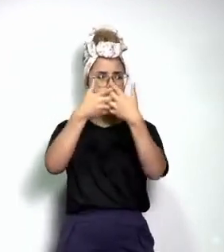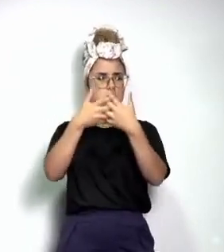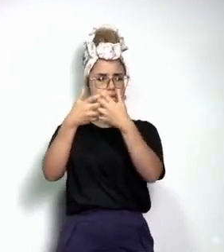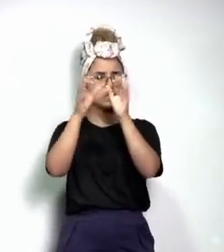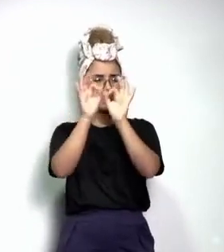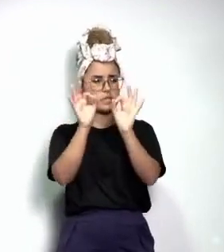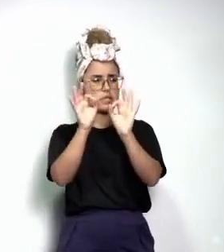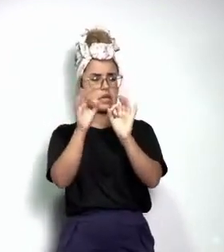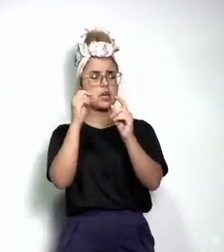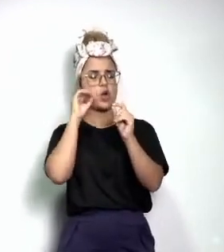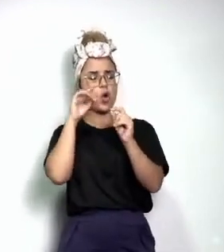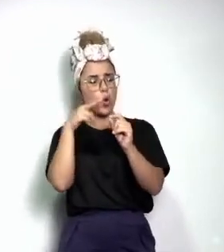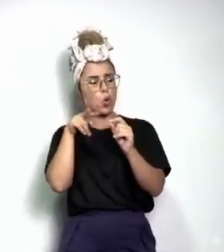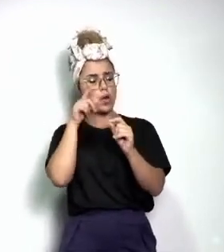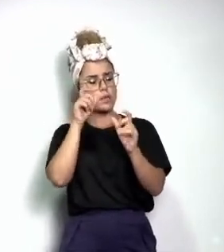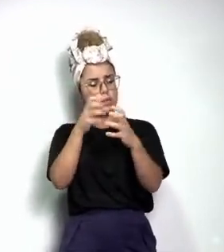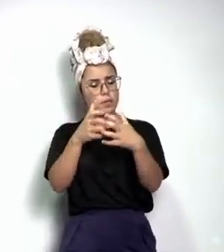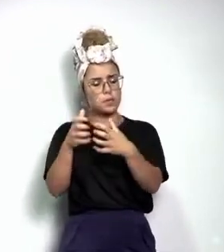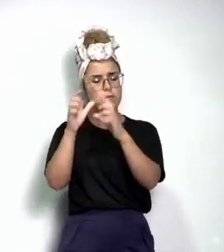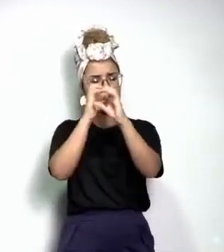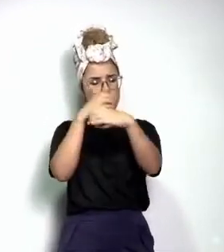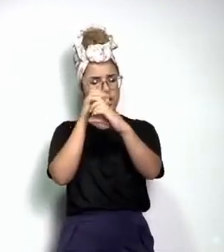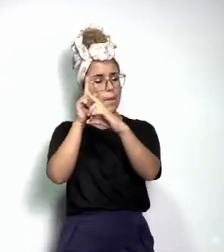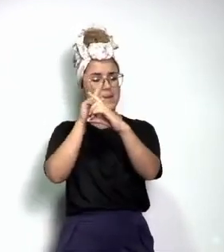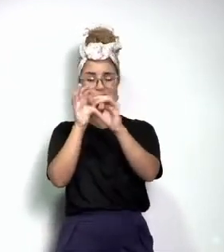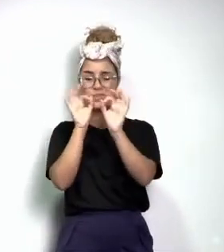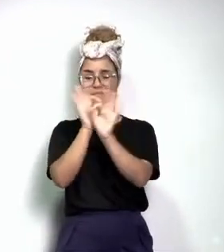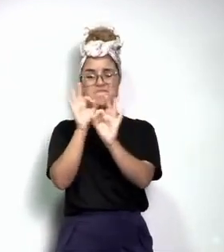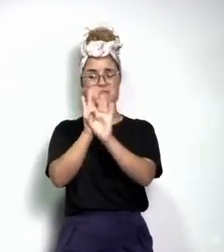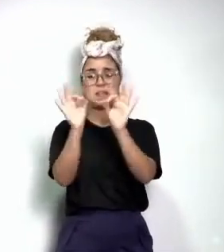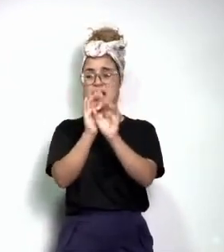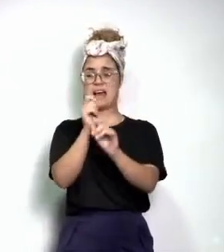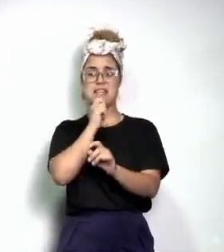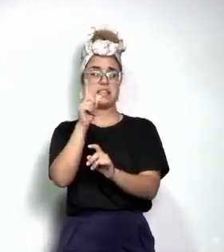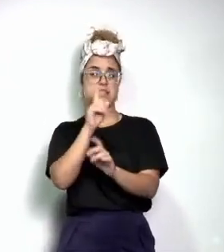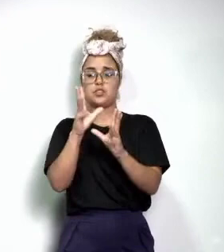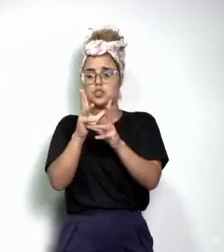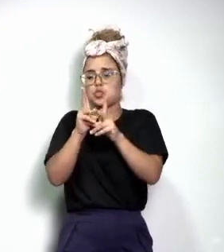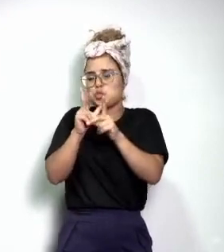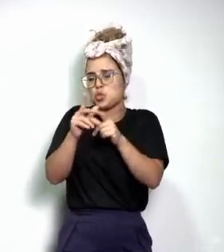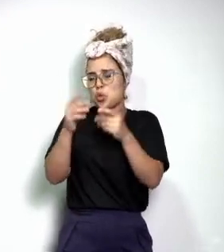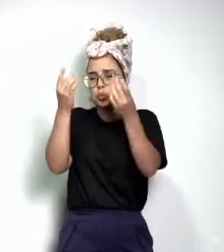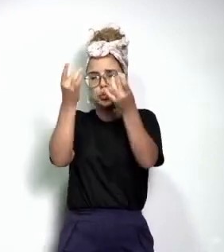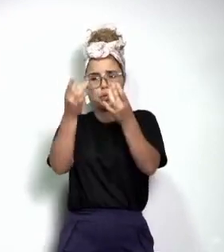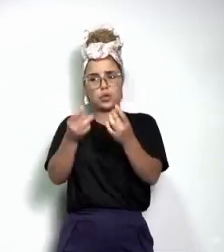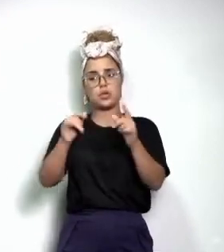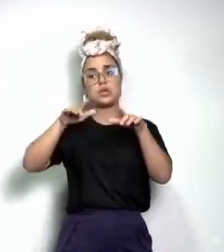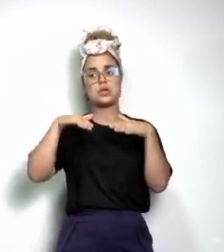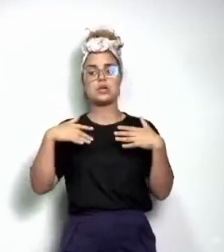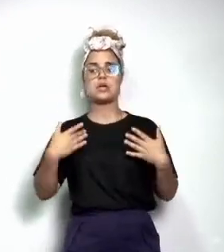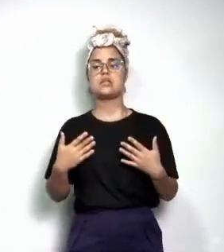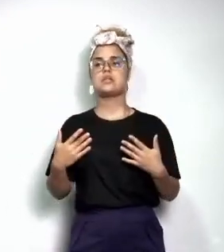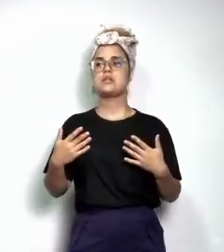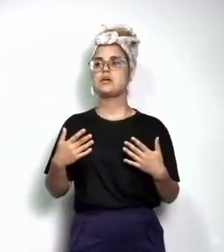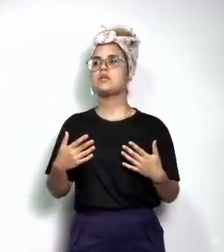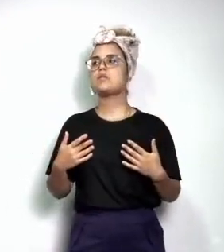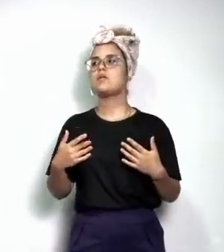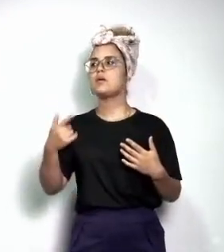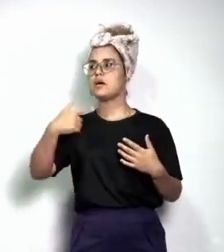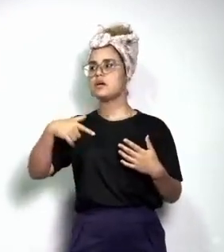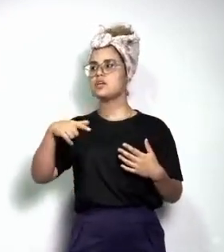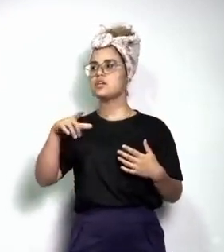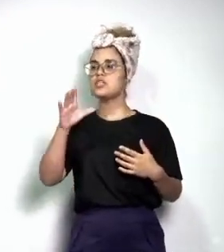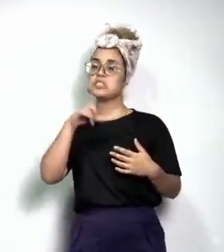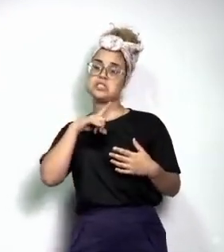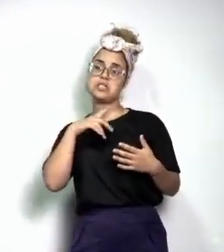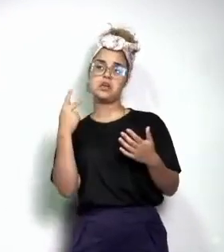está querendo focalizar, mas ela não está precisa, ela ainda não está com todos os seus detalhes. Então, a gente... É um